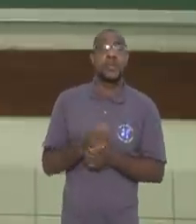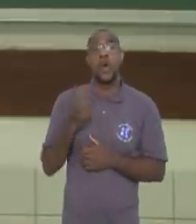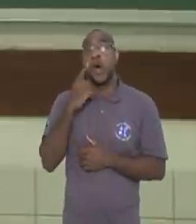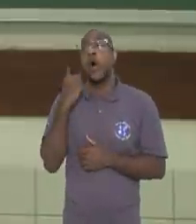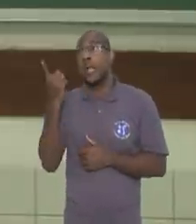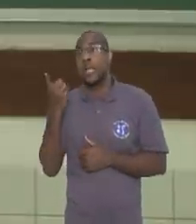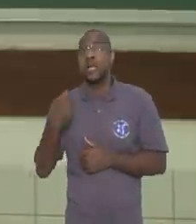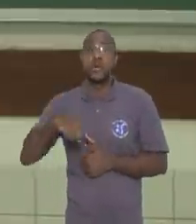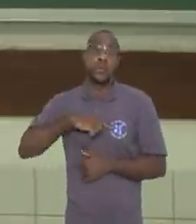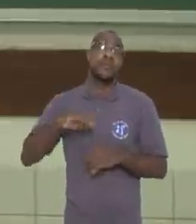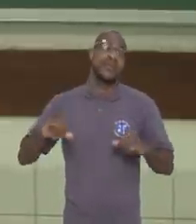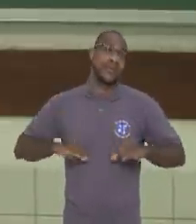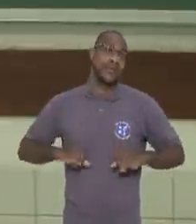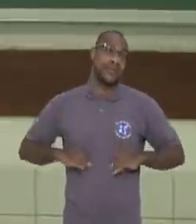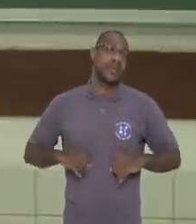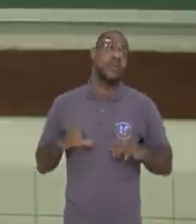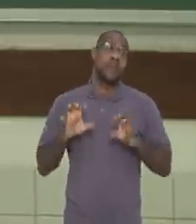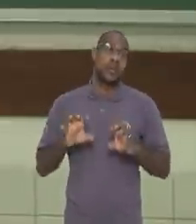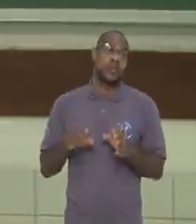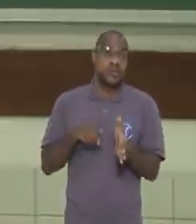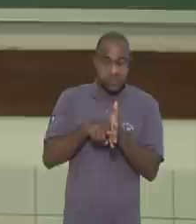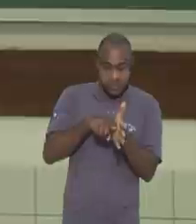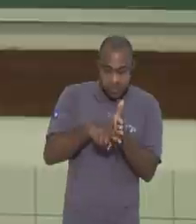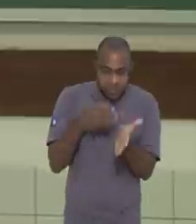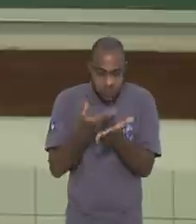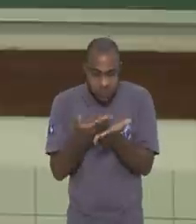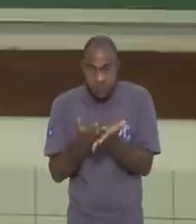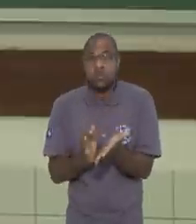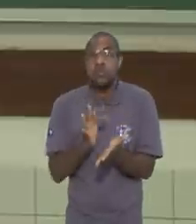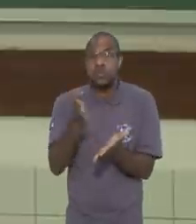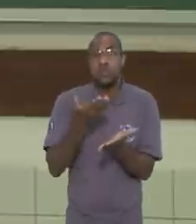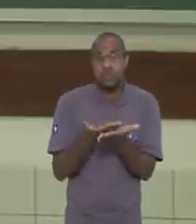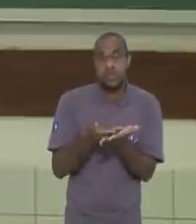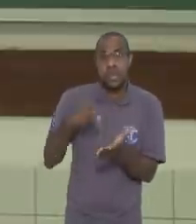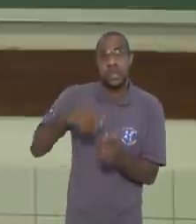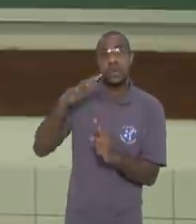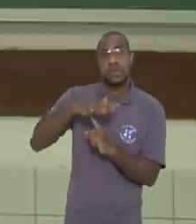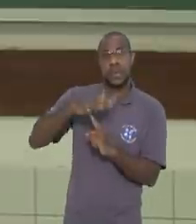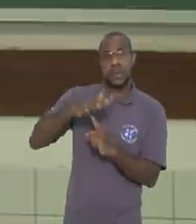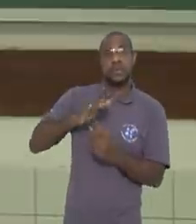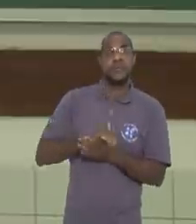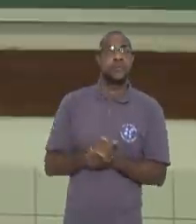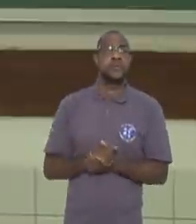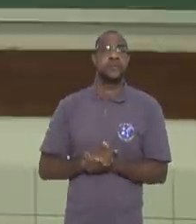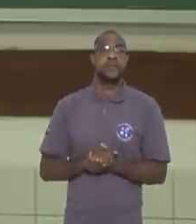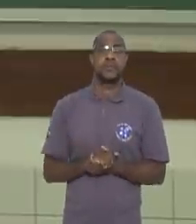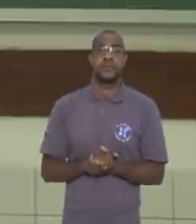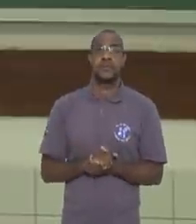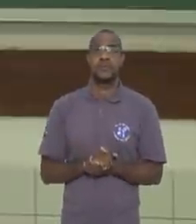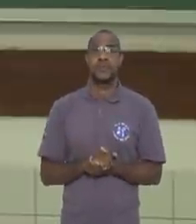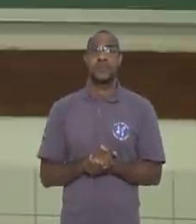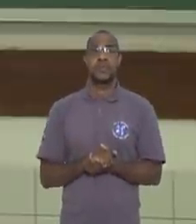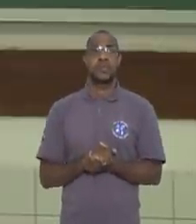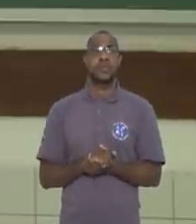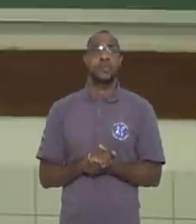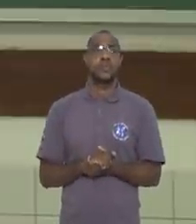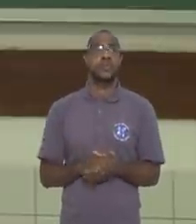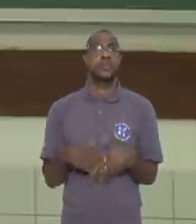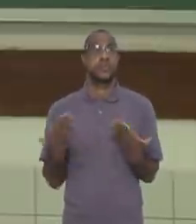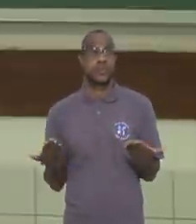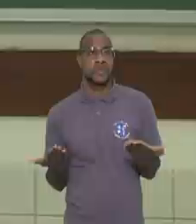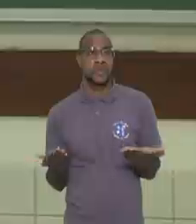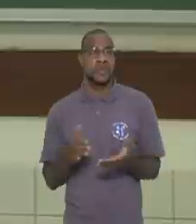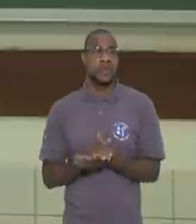as consequências e que pode sair estudos muito bons desse instituto aqui no Paraná. Olha que bacana. Parabéns, né? Mas ali falava